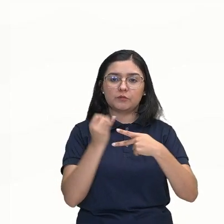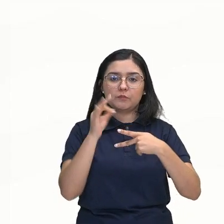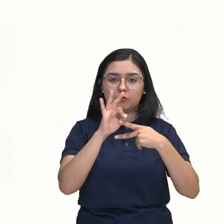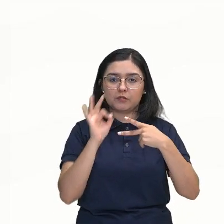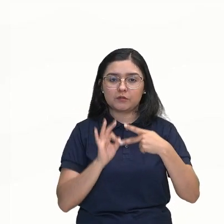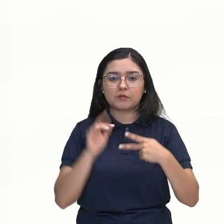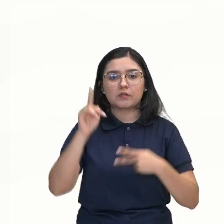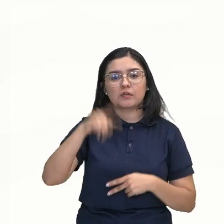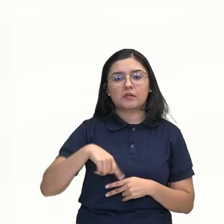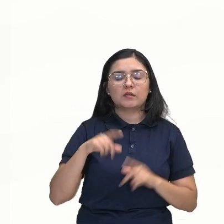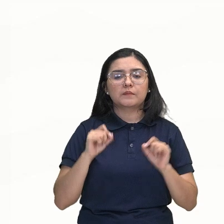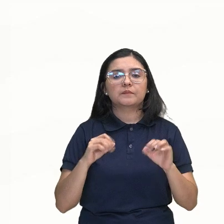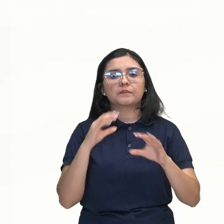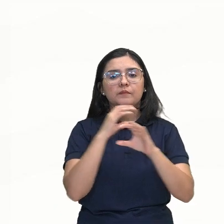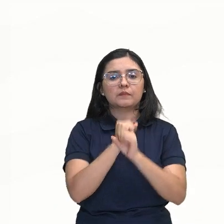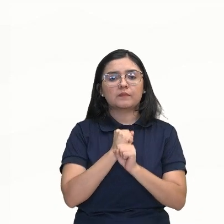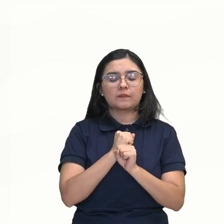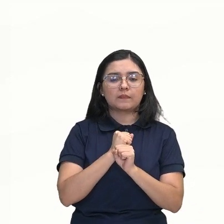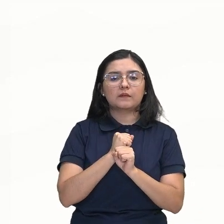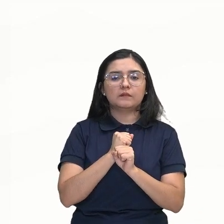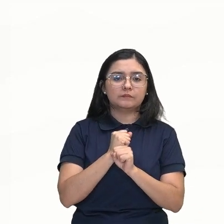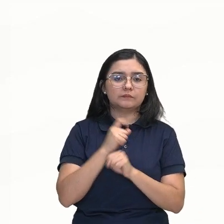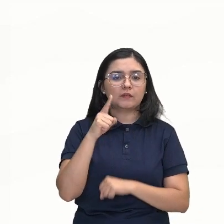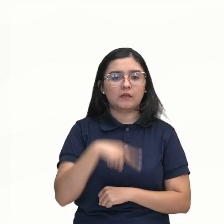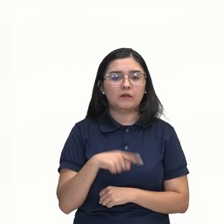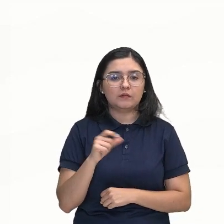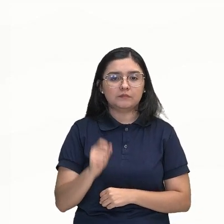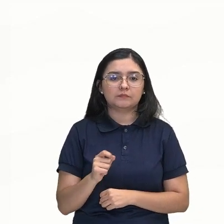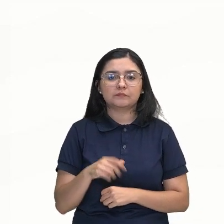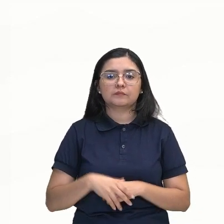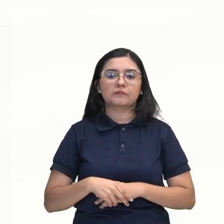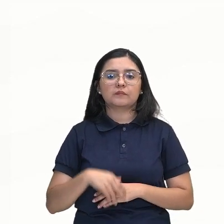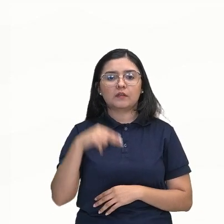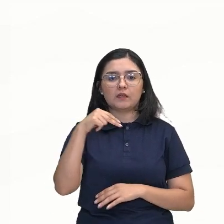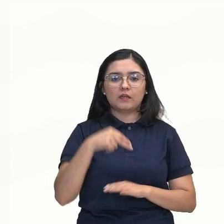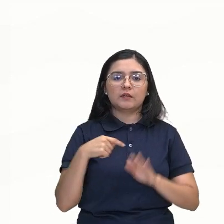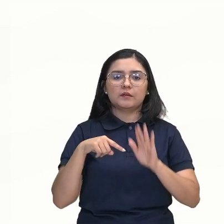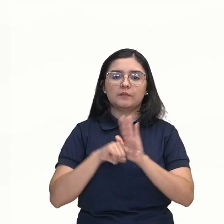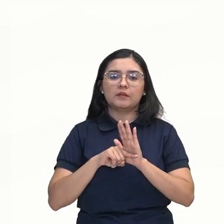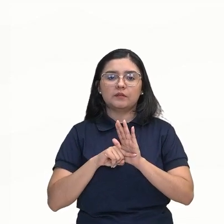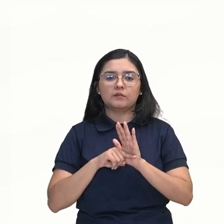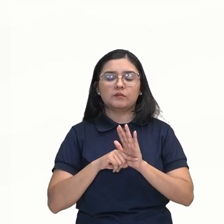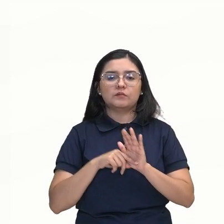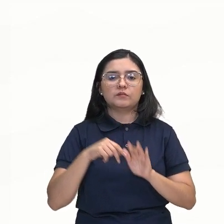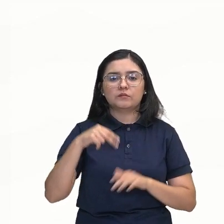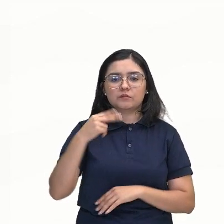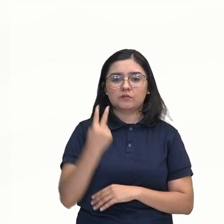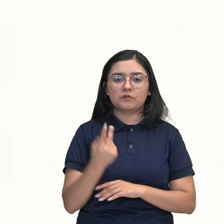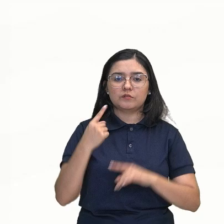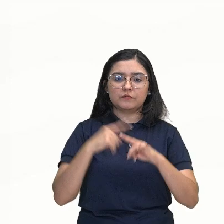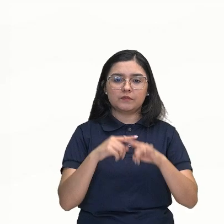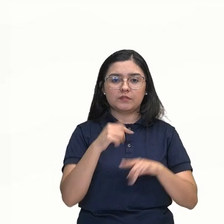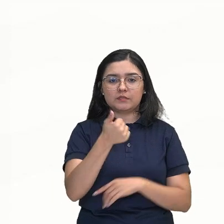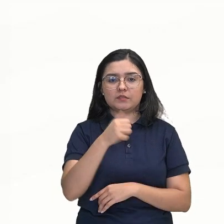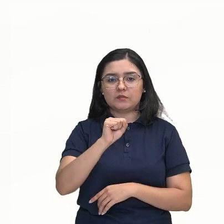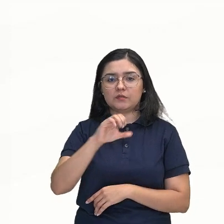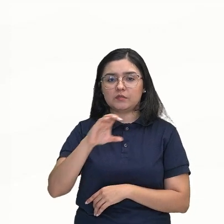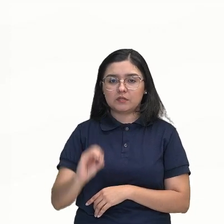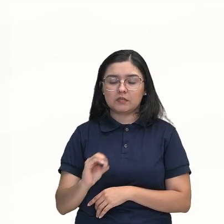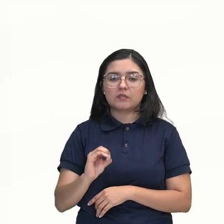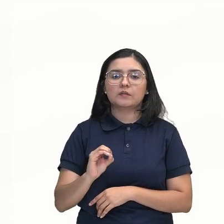que é a soma dos ângulos internos vai ser n menos 2 vezes 180.